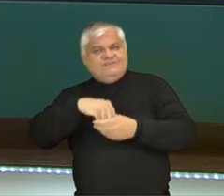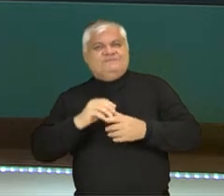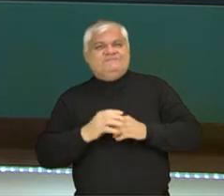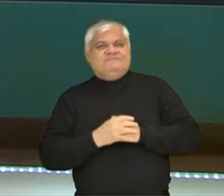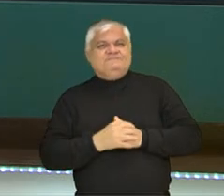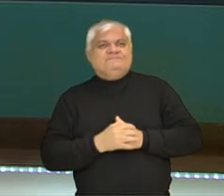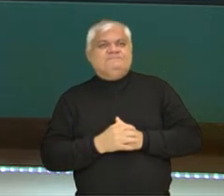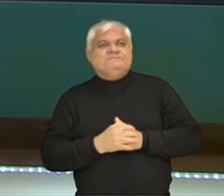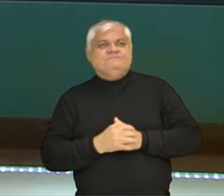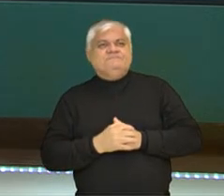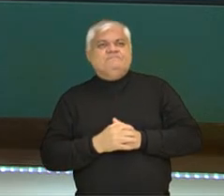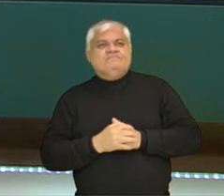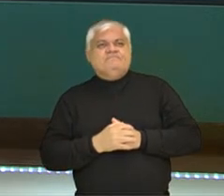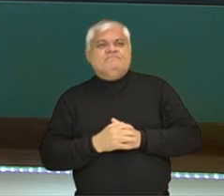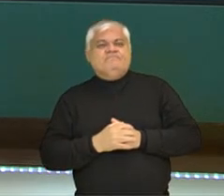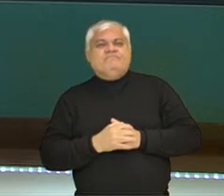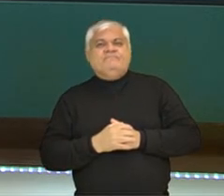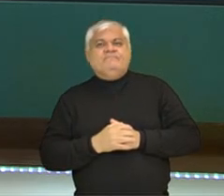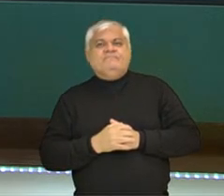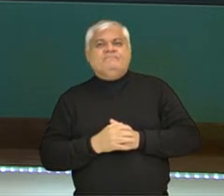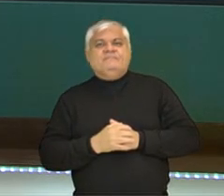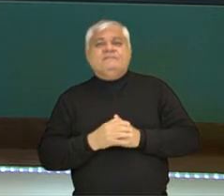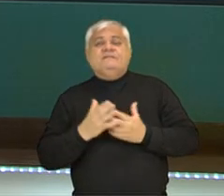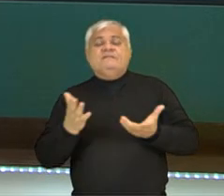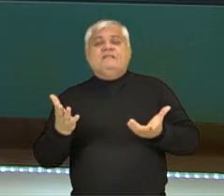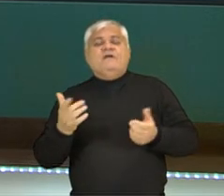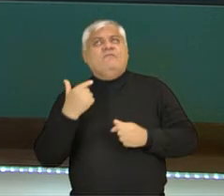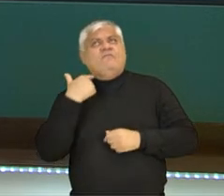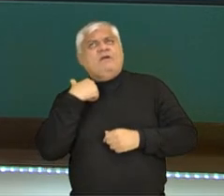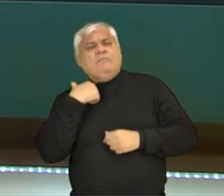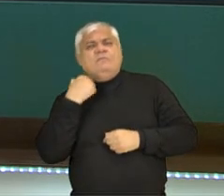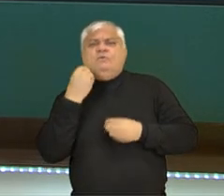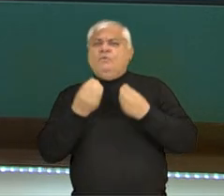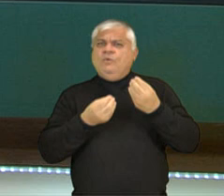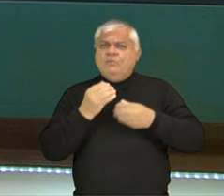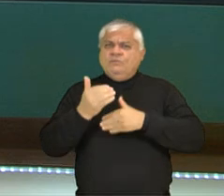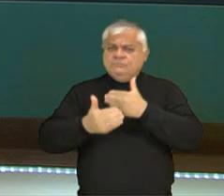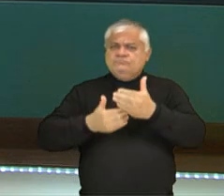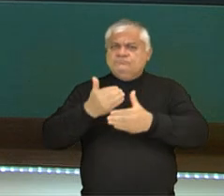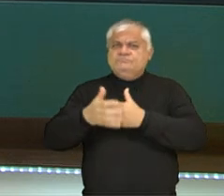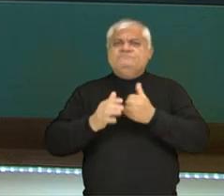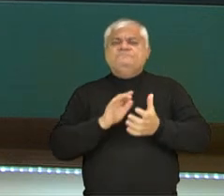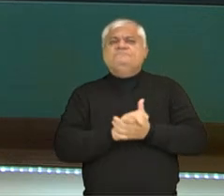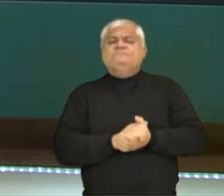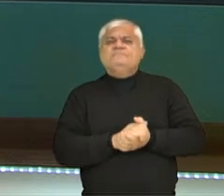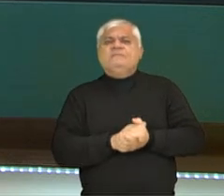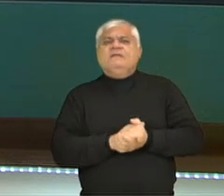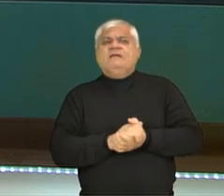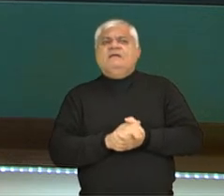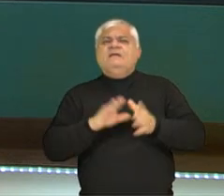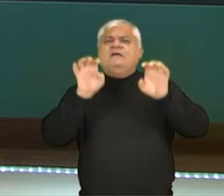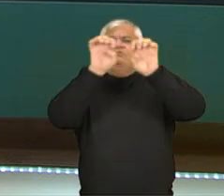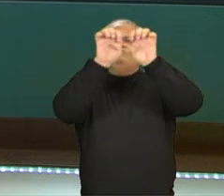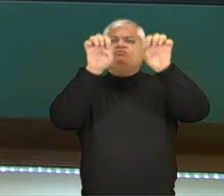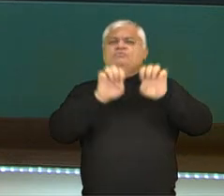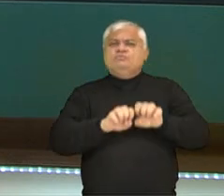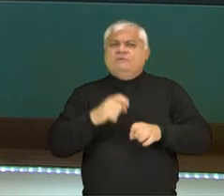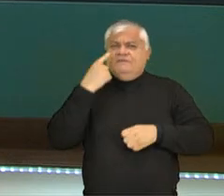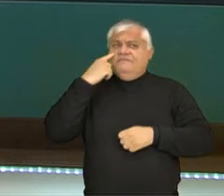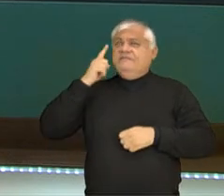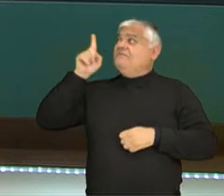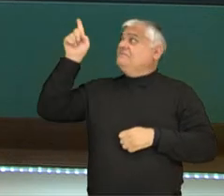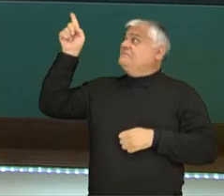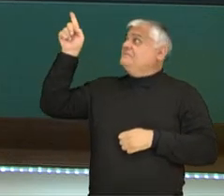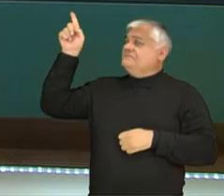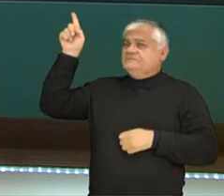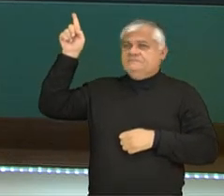neles. Professor, vamos avançar? Sim, vamos avançar. A estrutura acima é um exemplo